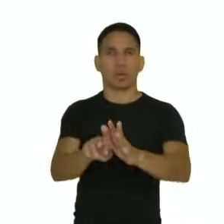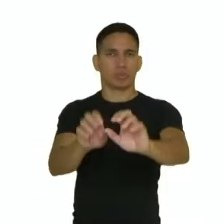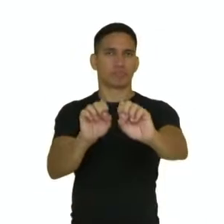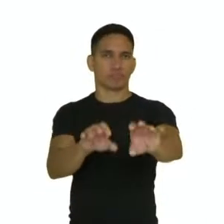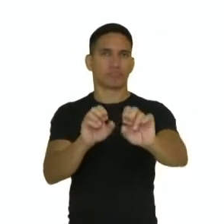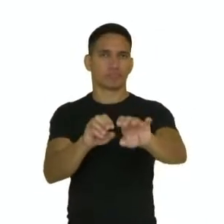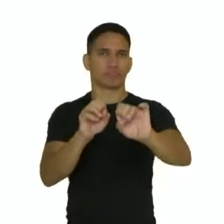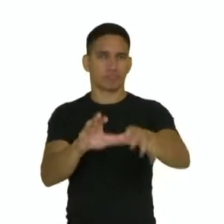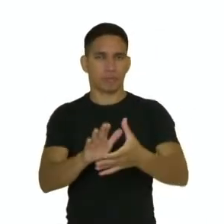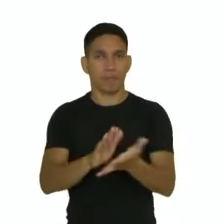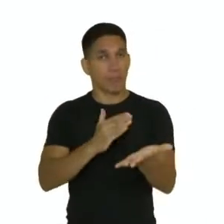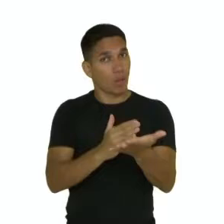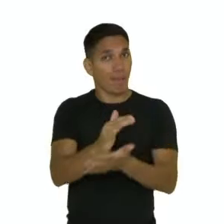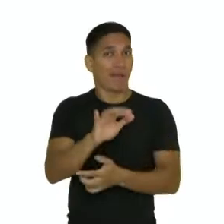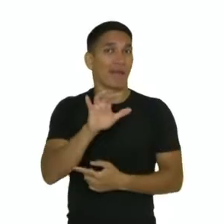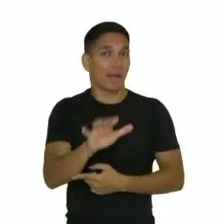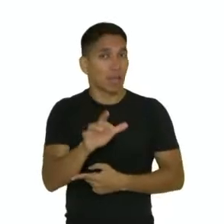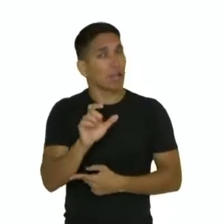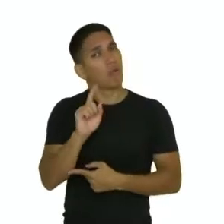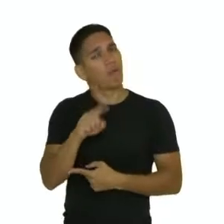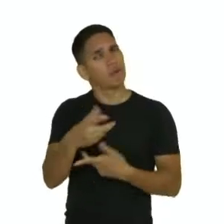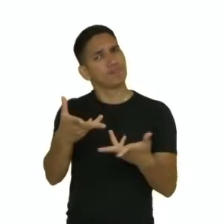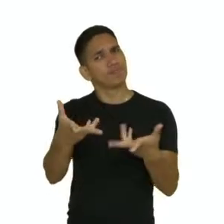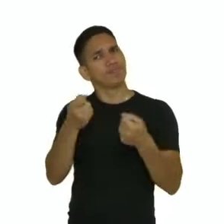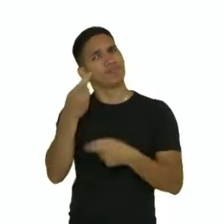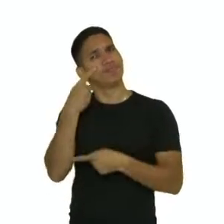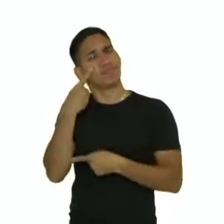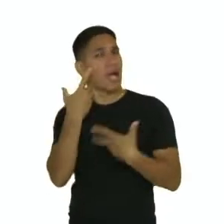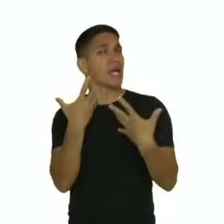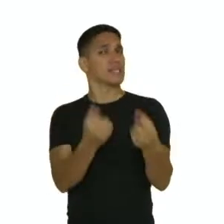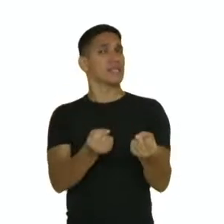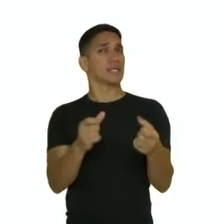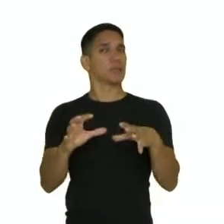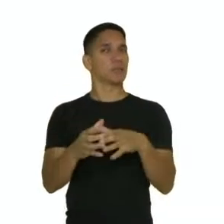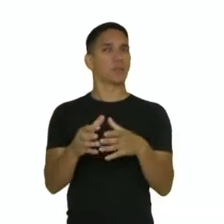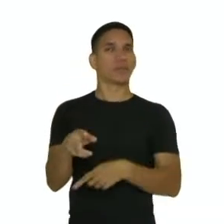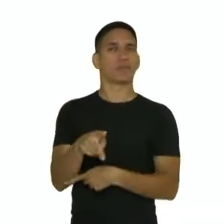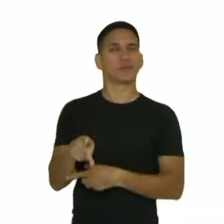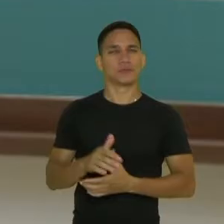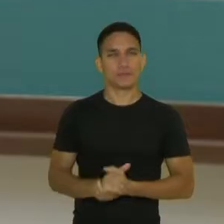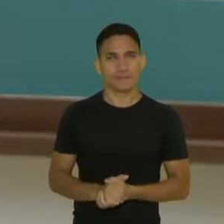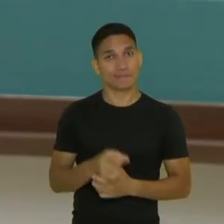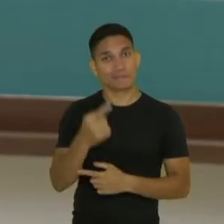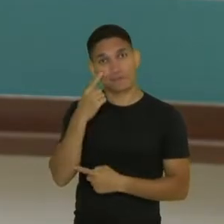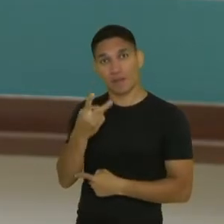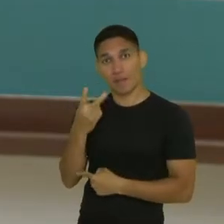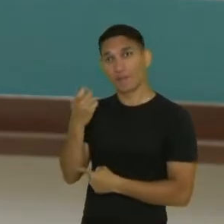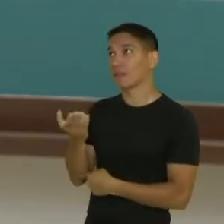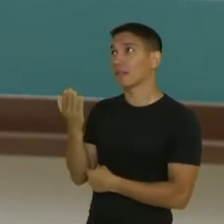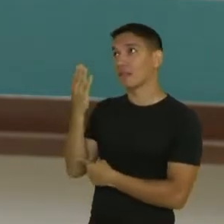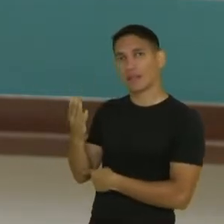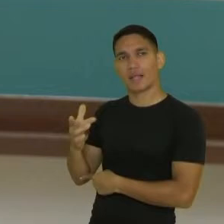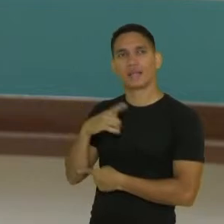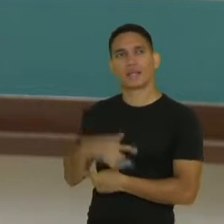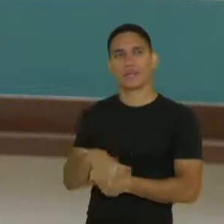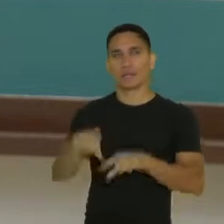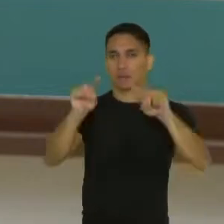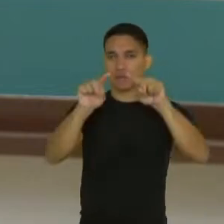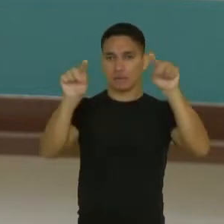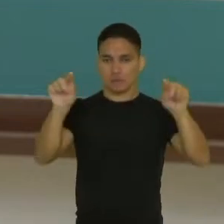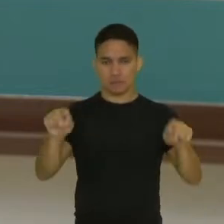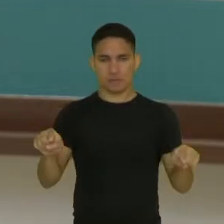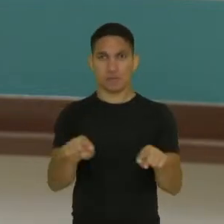educativos. A iniciativa é bem vista por professores, Então vejam que temos aqui as reticências